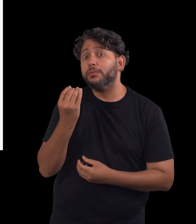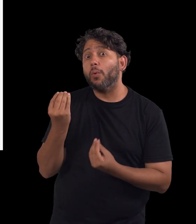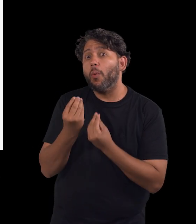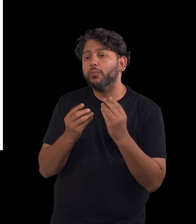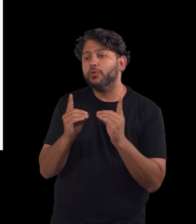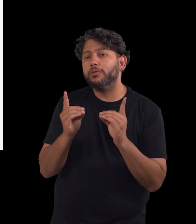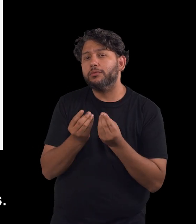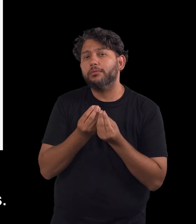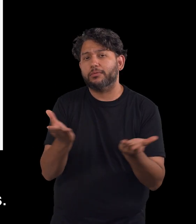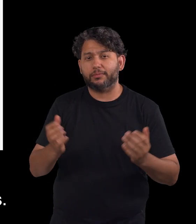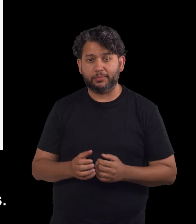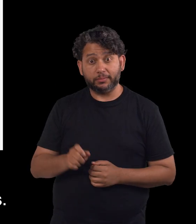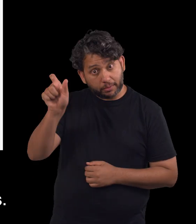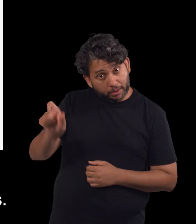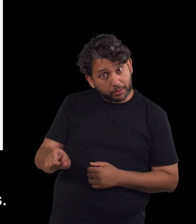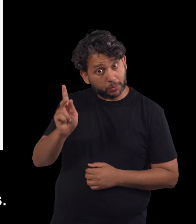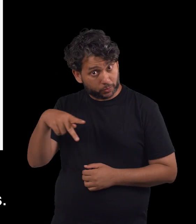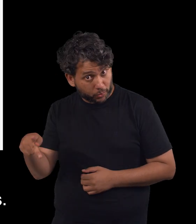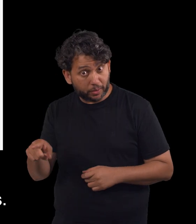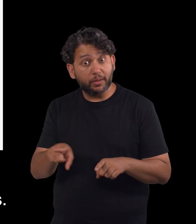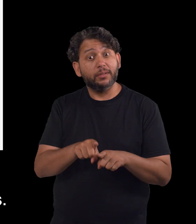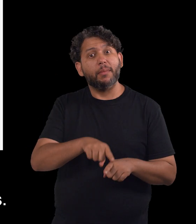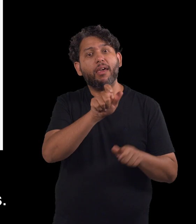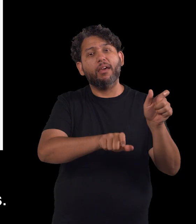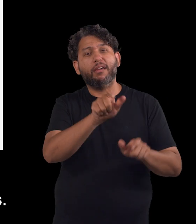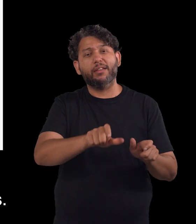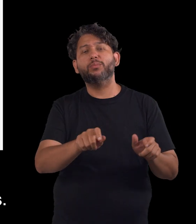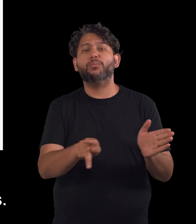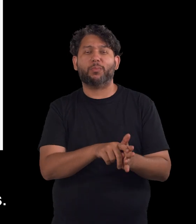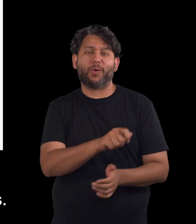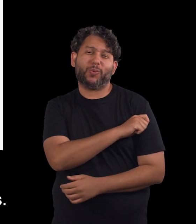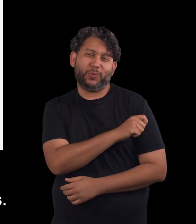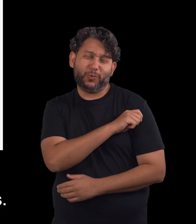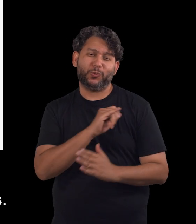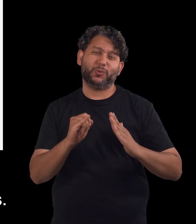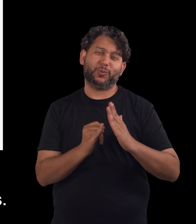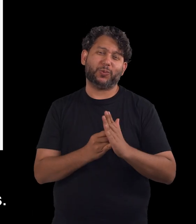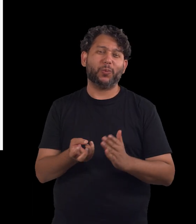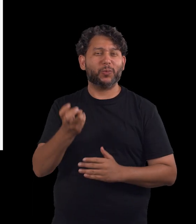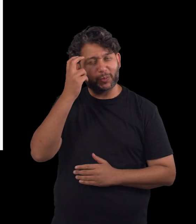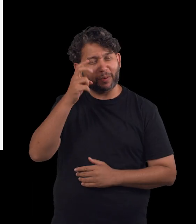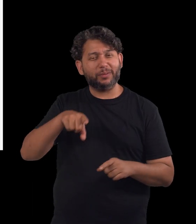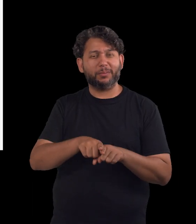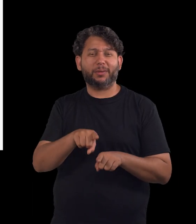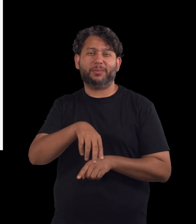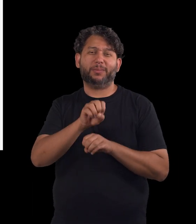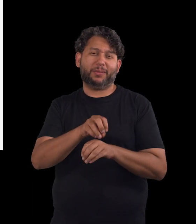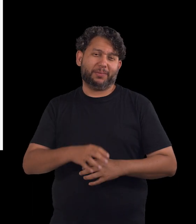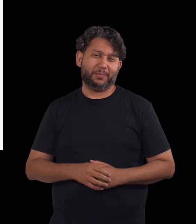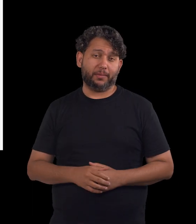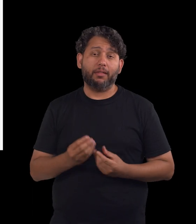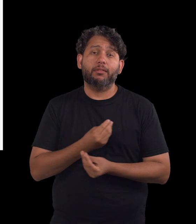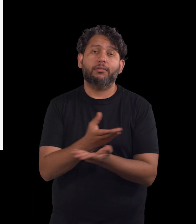maneira didática, impactando professores e estudantes de instituições culturais e educacionais.